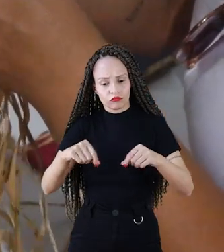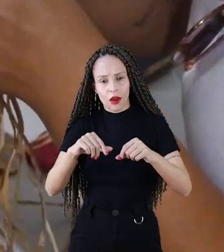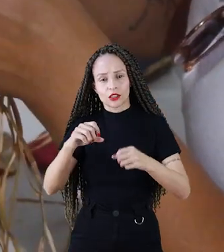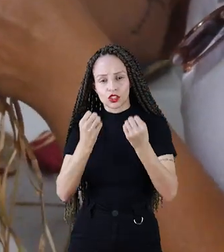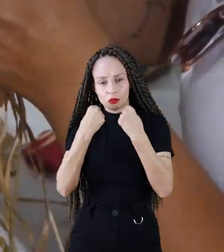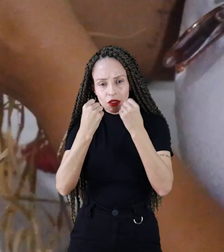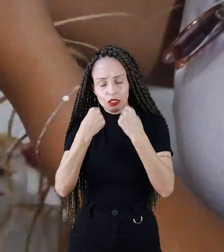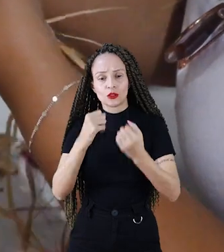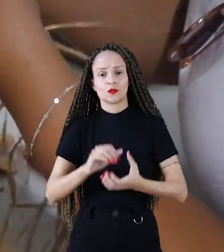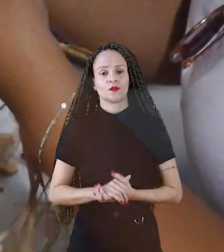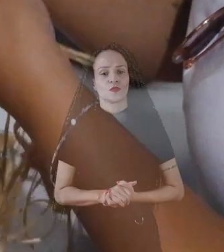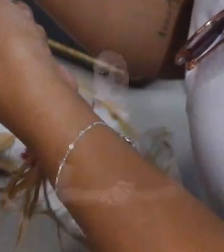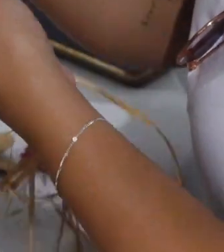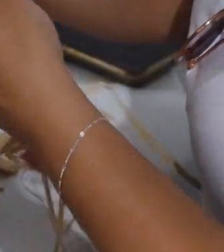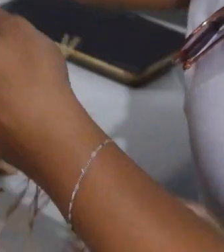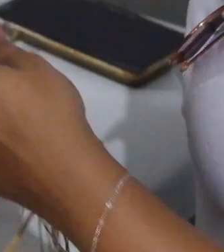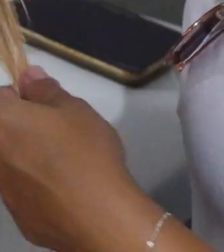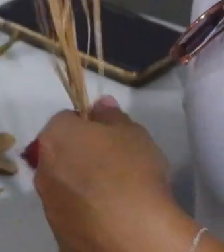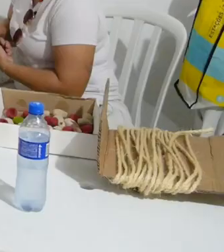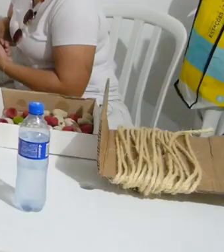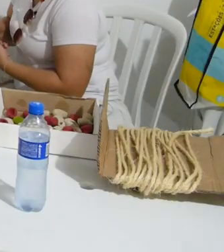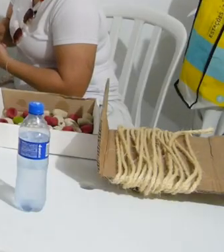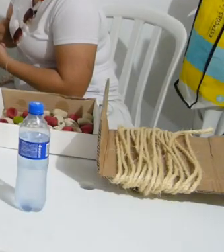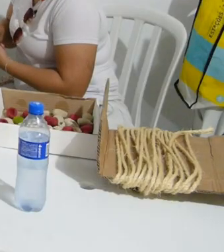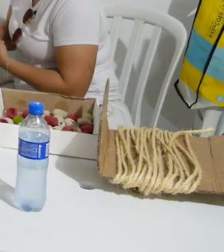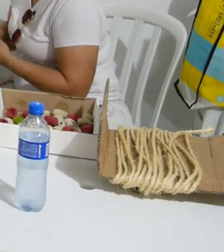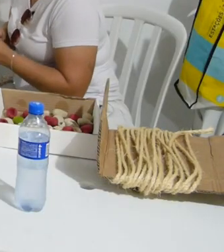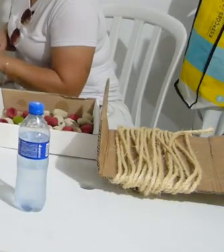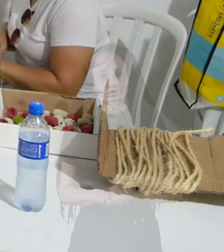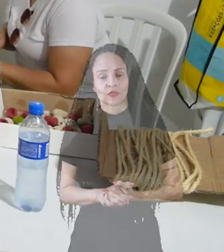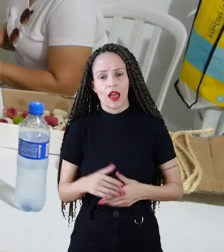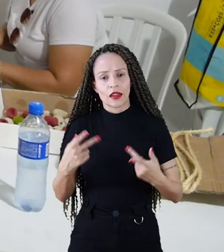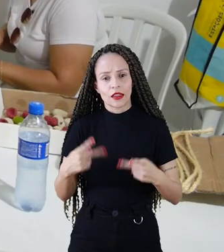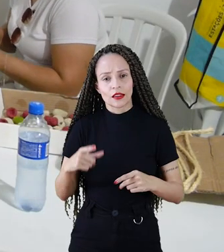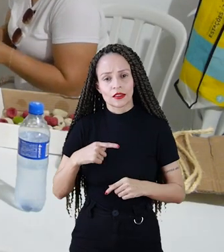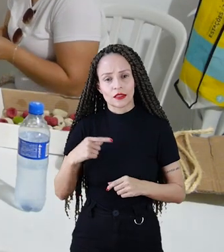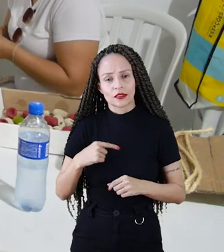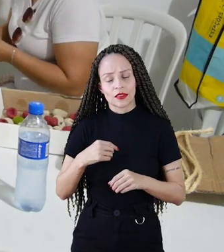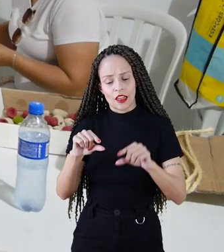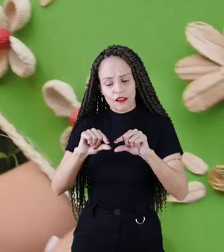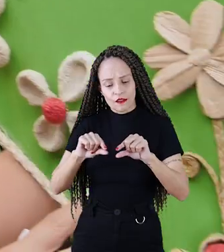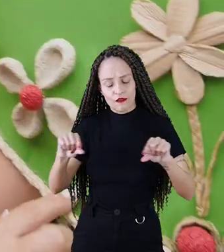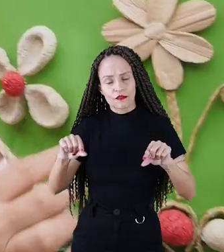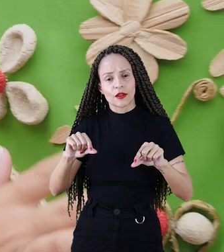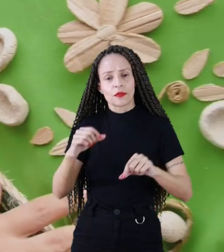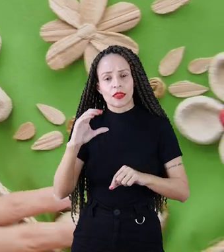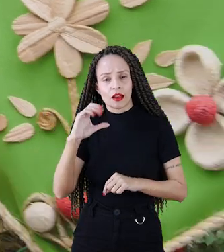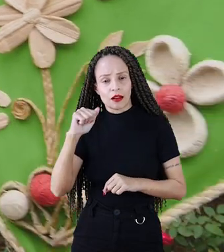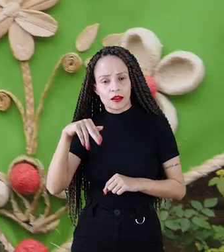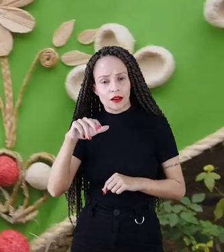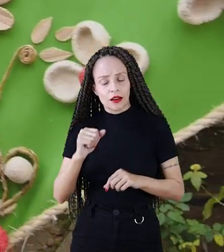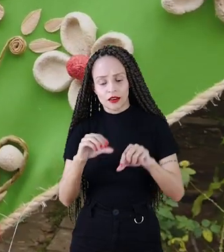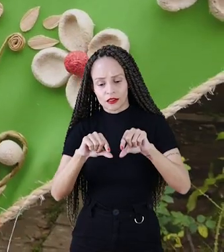com palha de milho artesãs manipulam os recursos naturais criam flores e tranças e aqui tem um pedacinho da fibra da cana